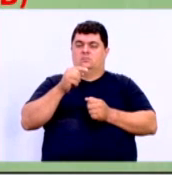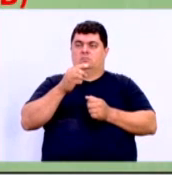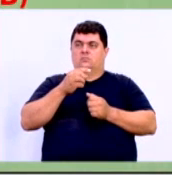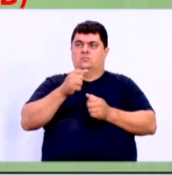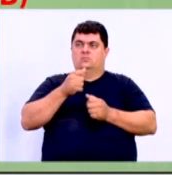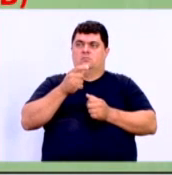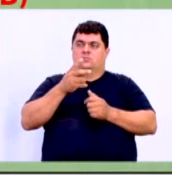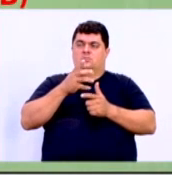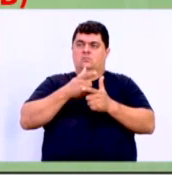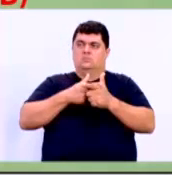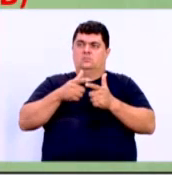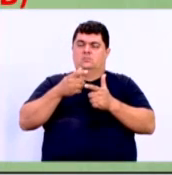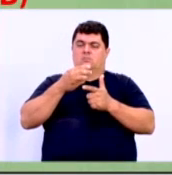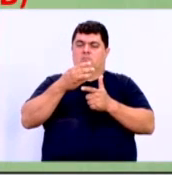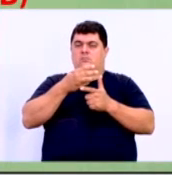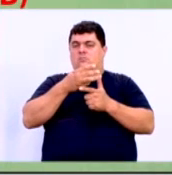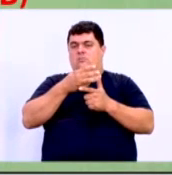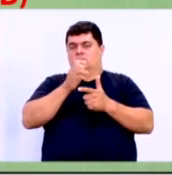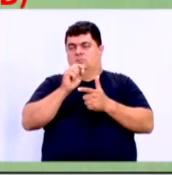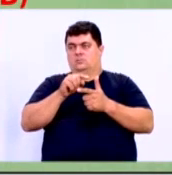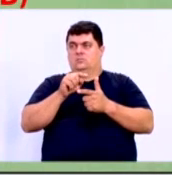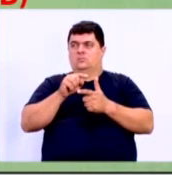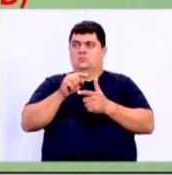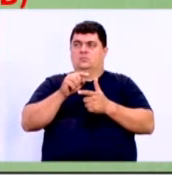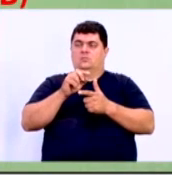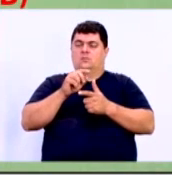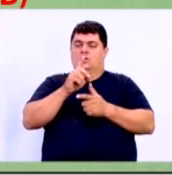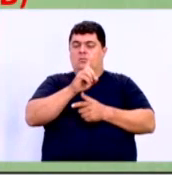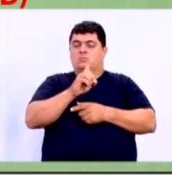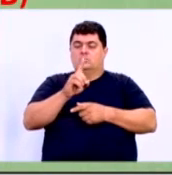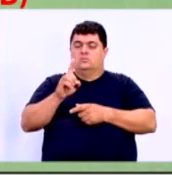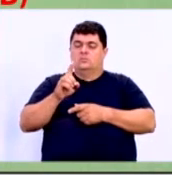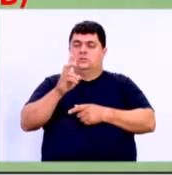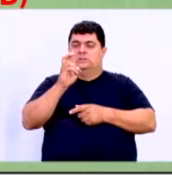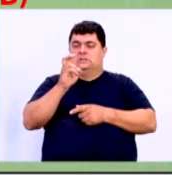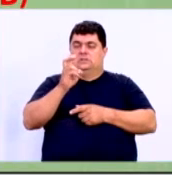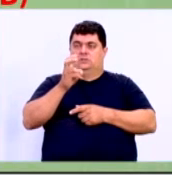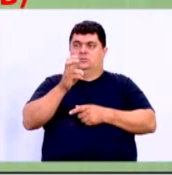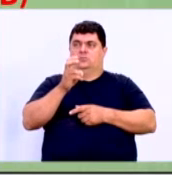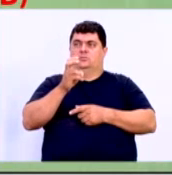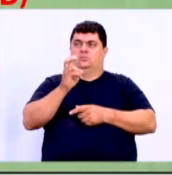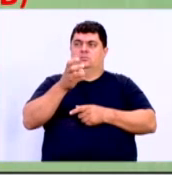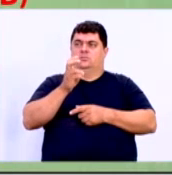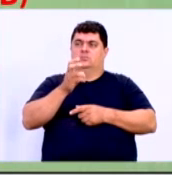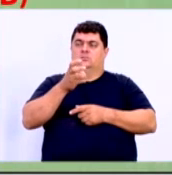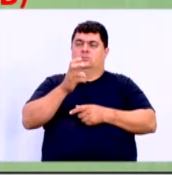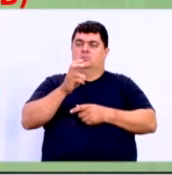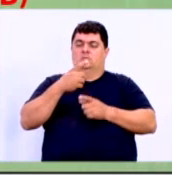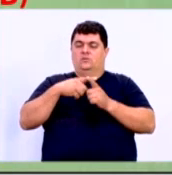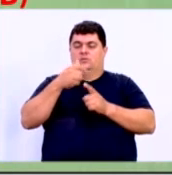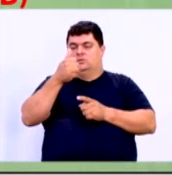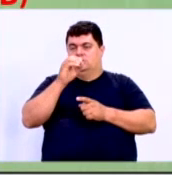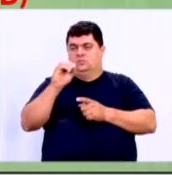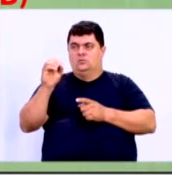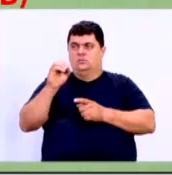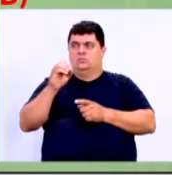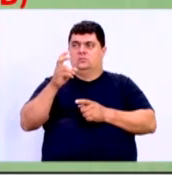quantidade produzida, achei um valor unitário. Ou seja, cada unidade produzida foi 5. 5 vezes